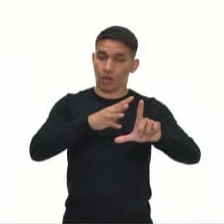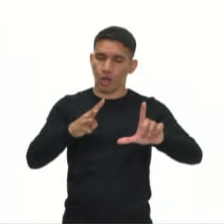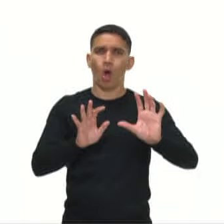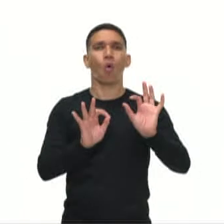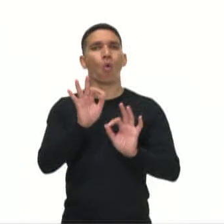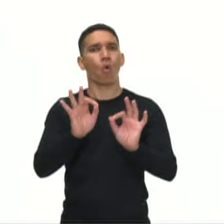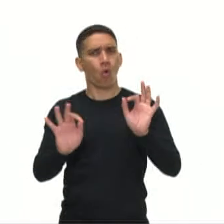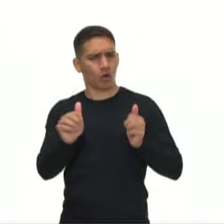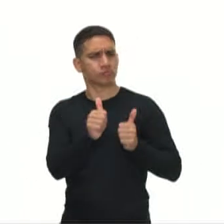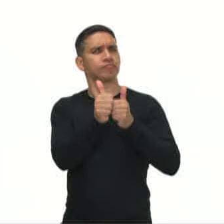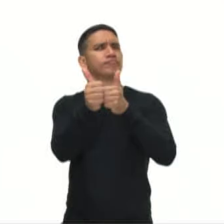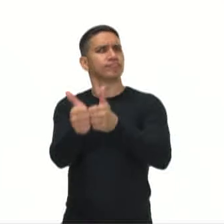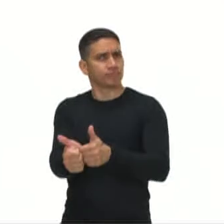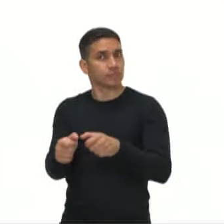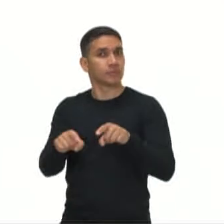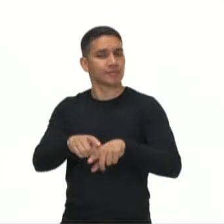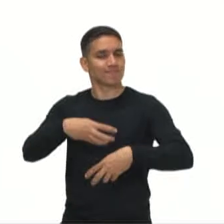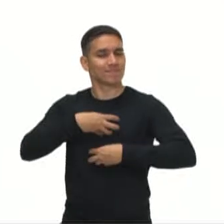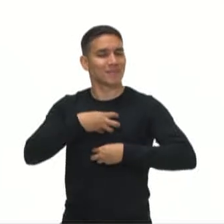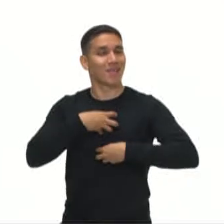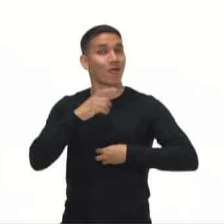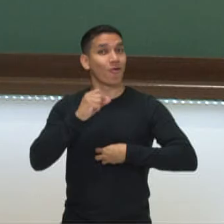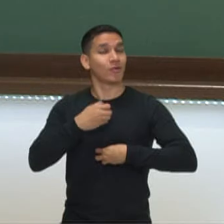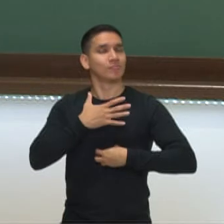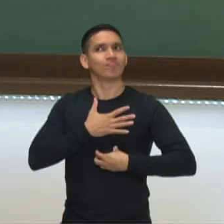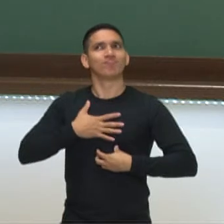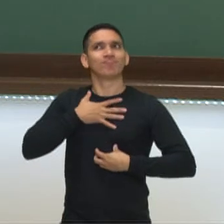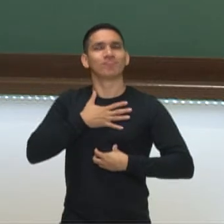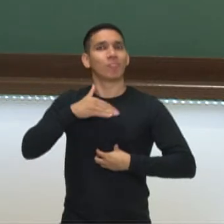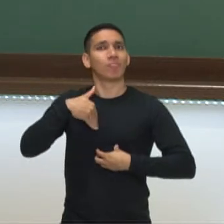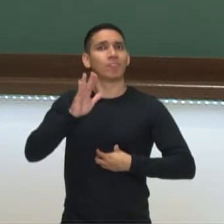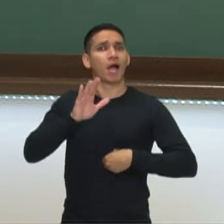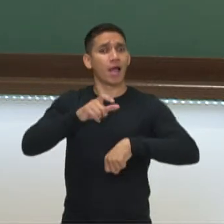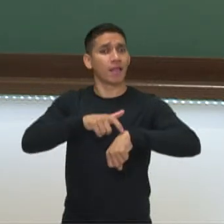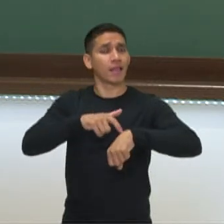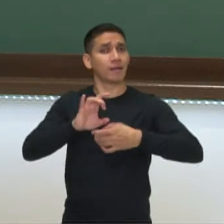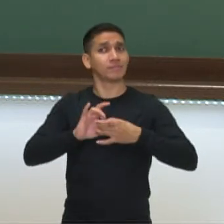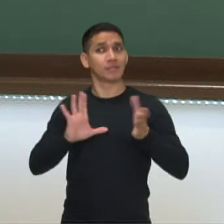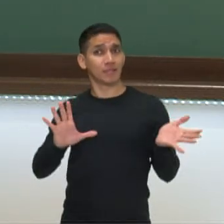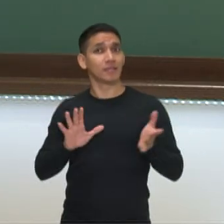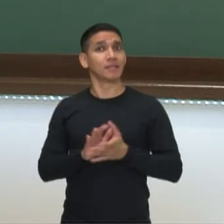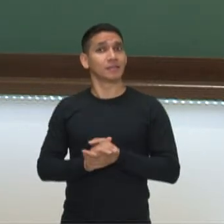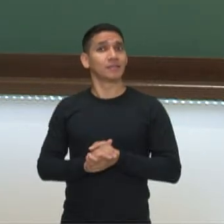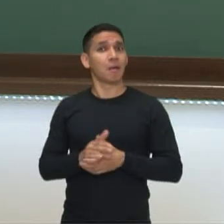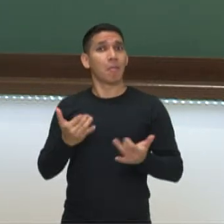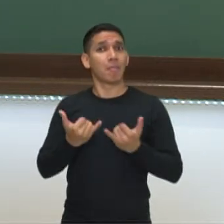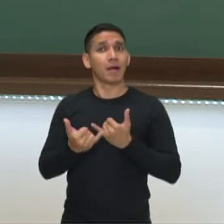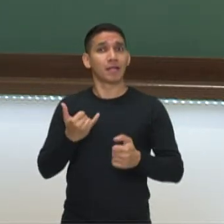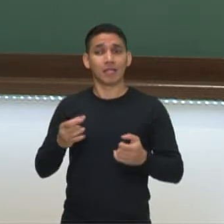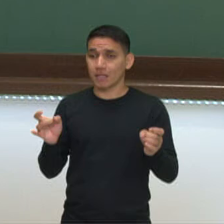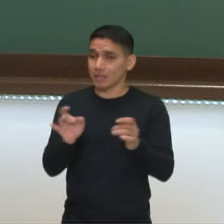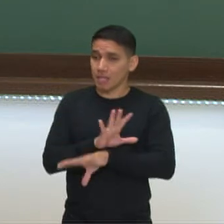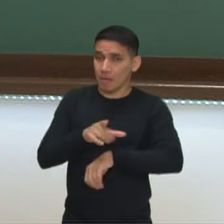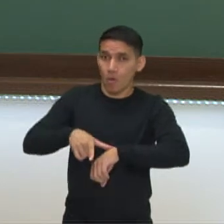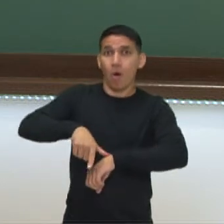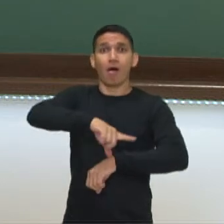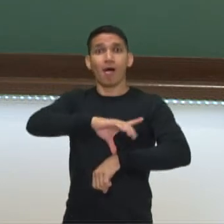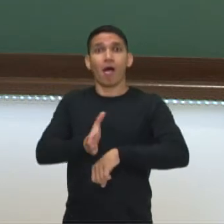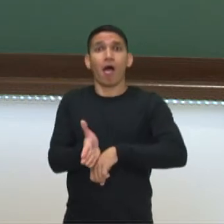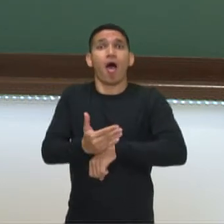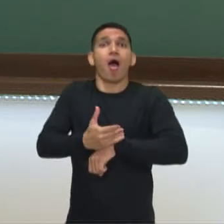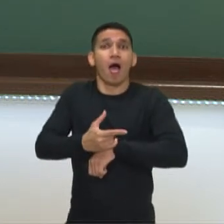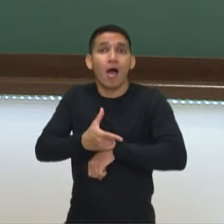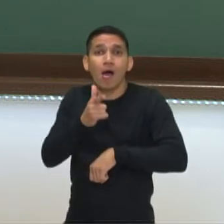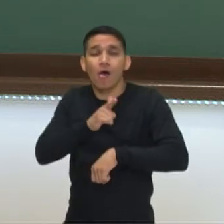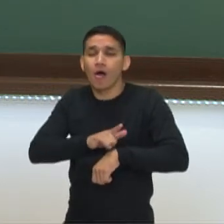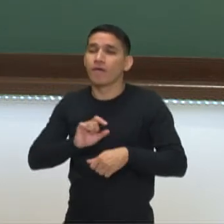muita disciplina, a sensação é de que a gente tem mais tempo, né, pessoal? Você encerrou ali as suas tarefas, então agora você tem aquele